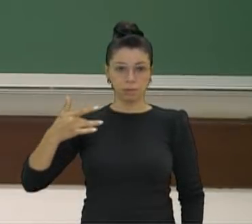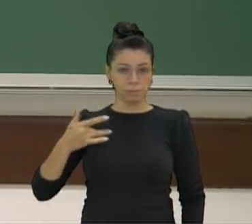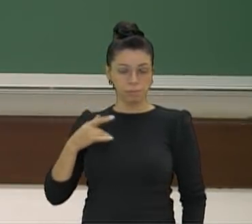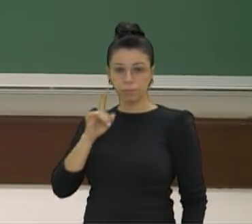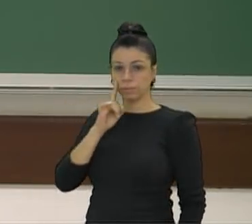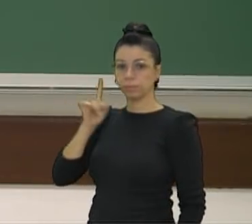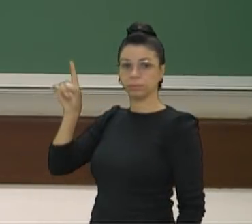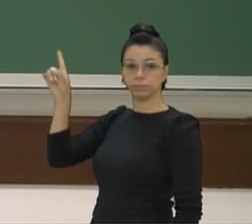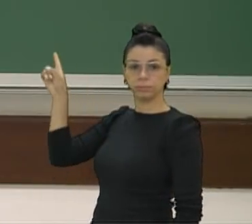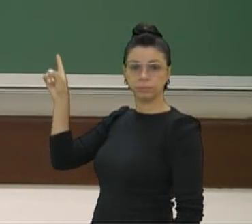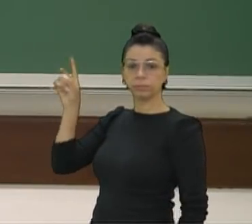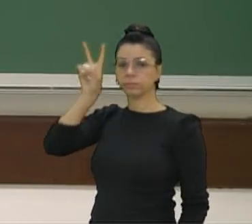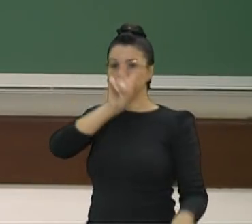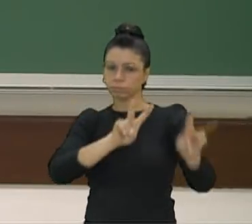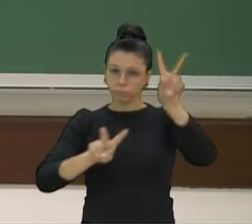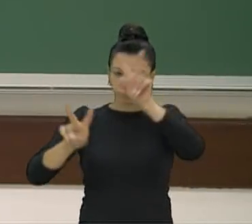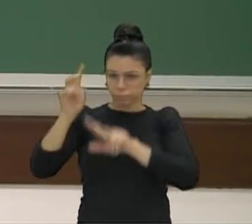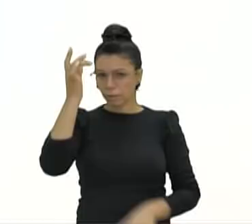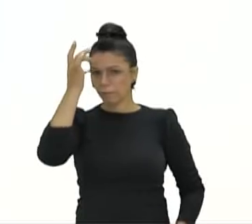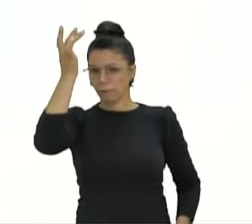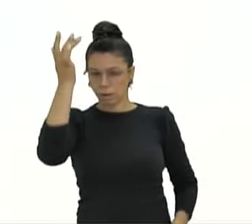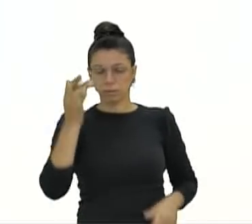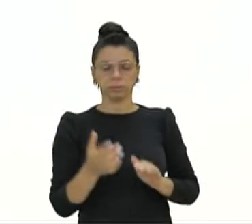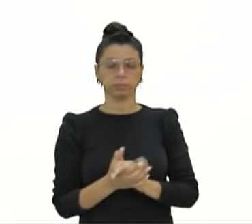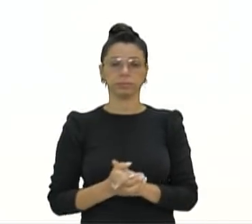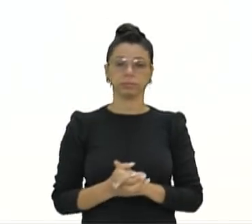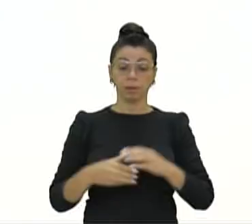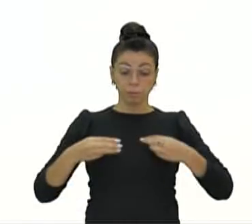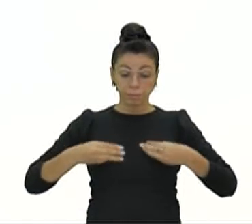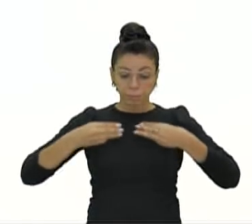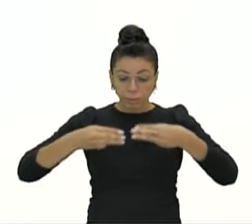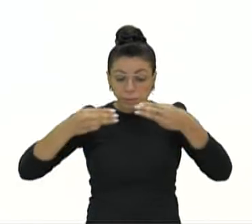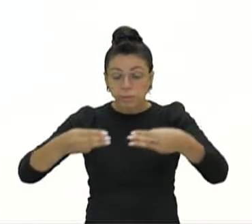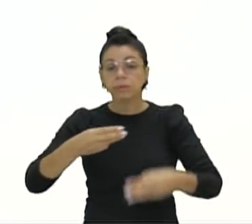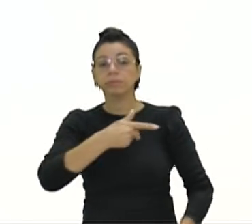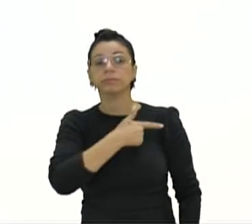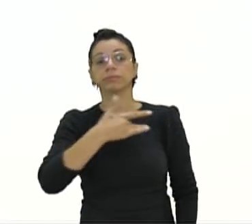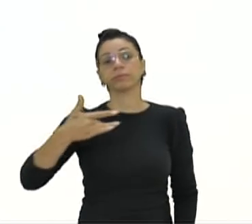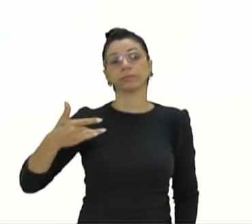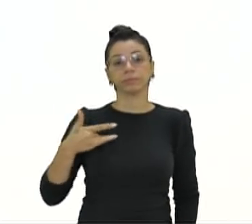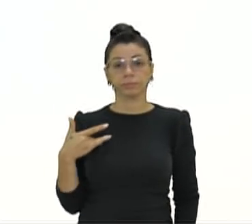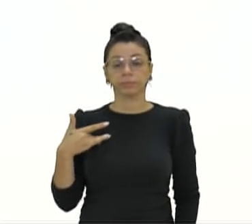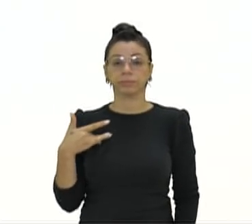mais fácil da gente visualizar. Então, segundo o Ministério da Saúde, tá?